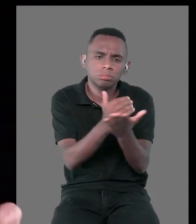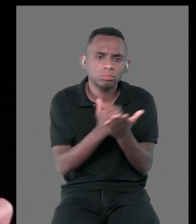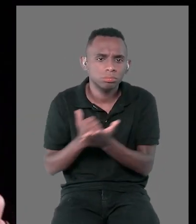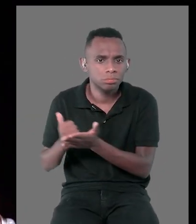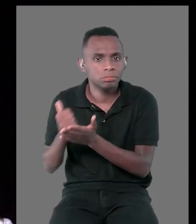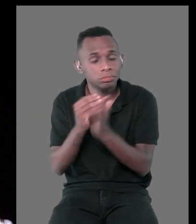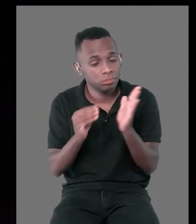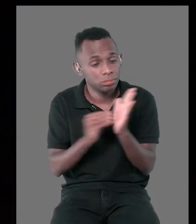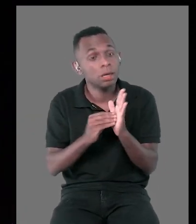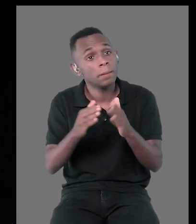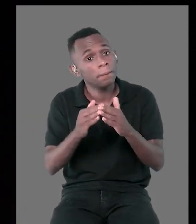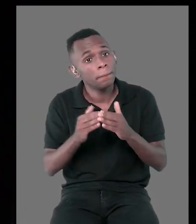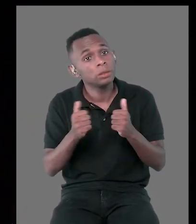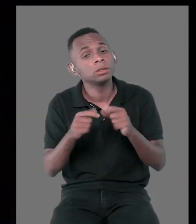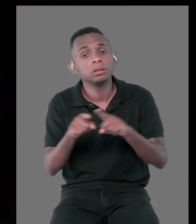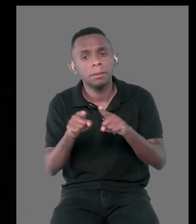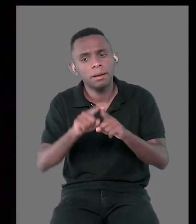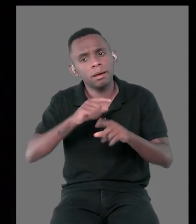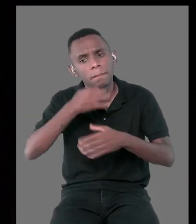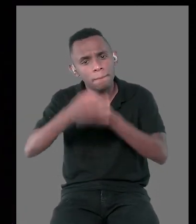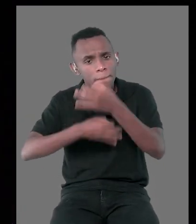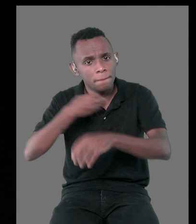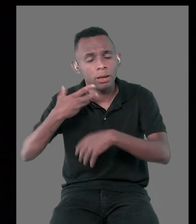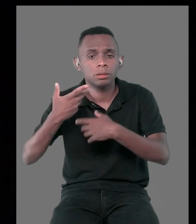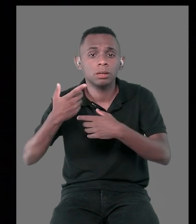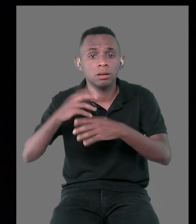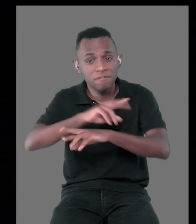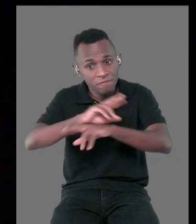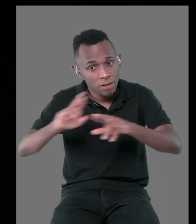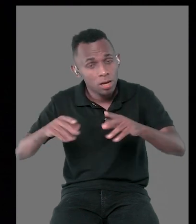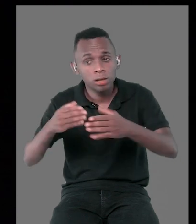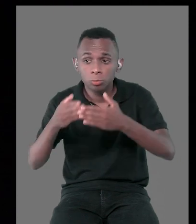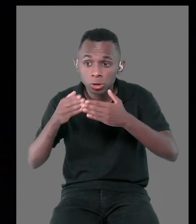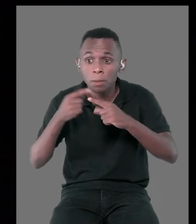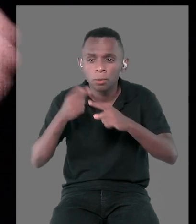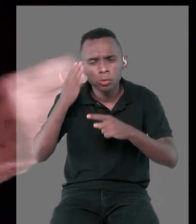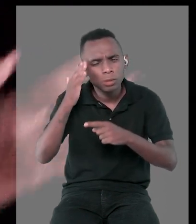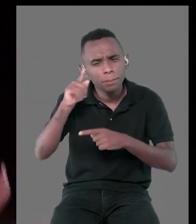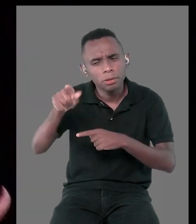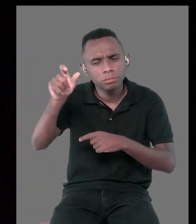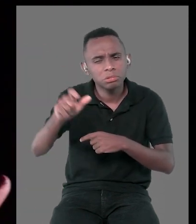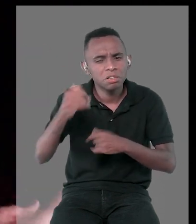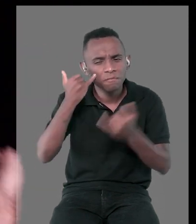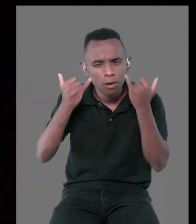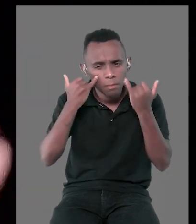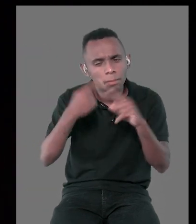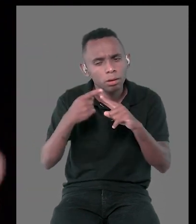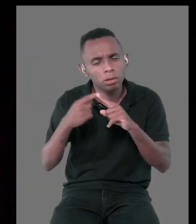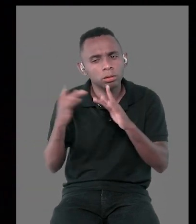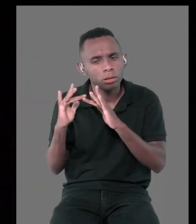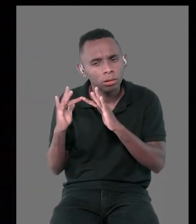dizer assim. Mas pedi também muitos depoimentos, por quê? Porque às vezes eu sabia o que a pessoa sabia, porque